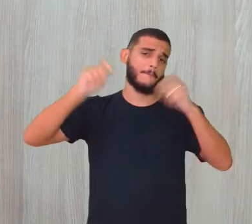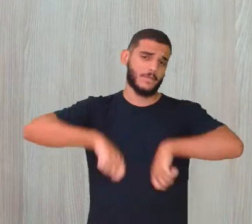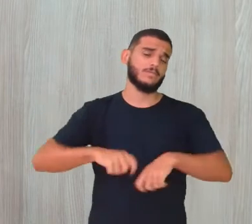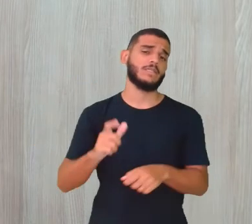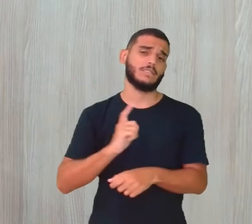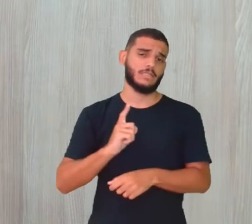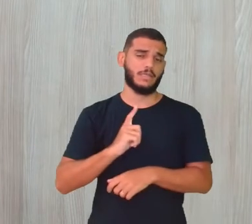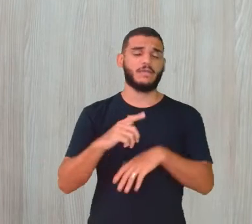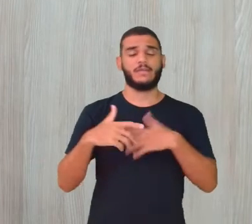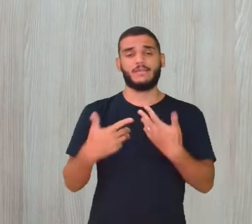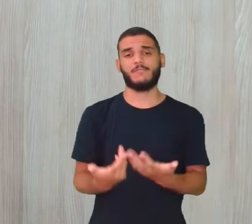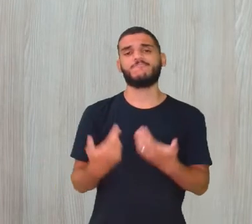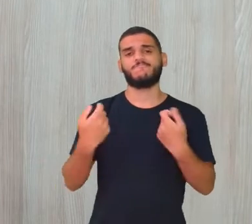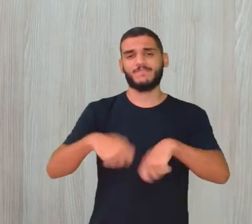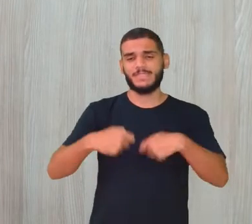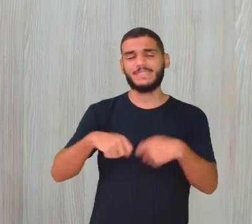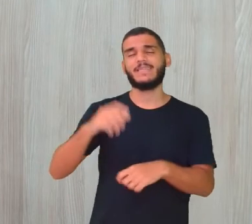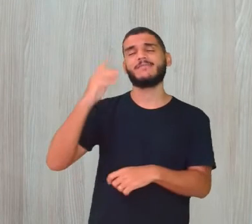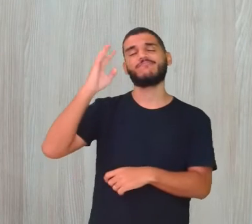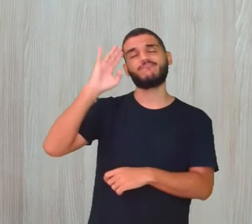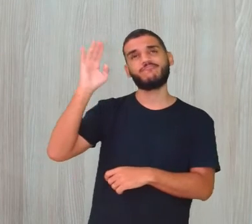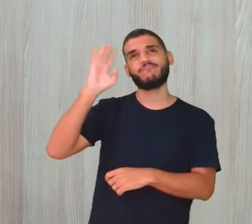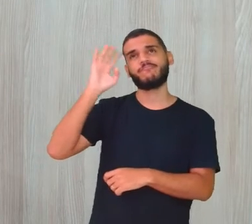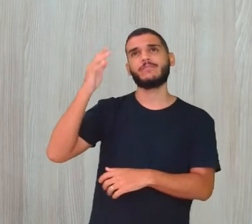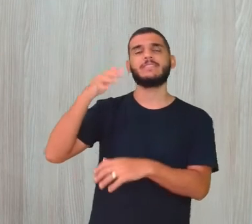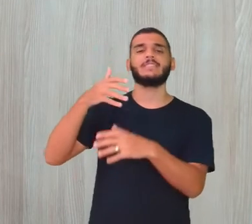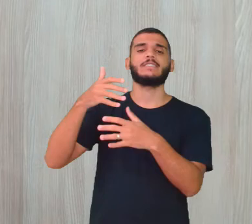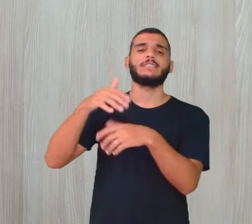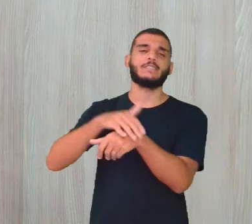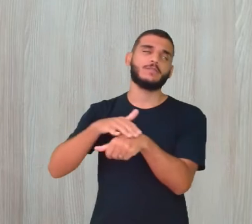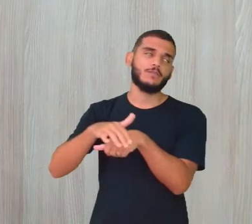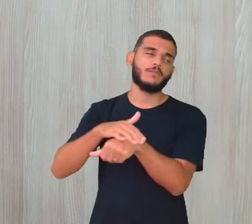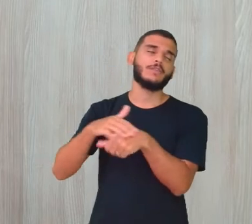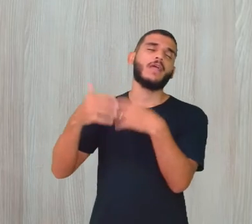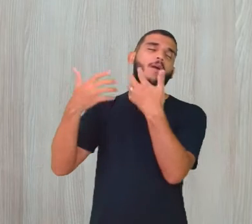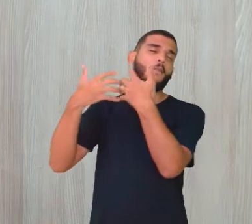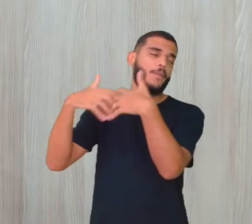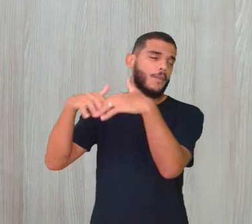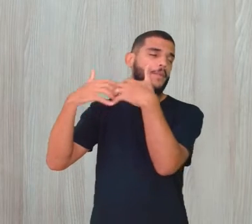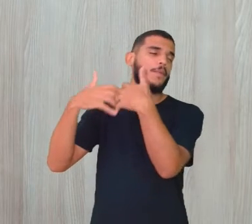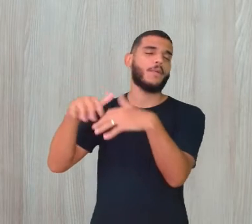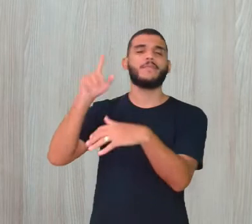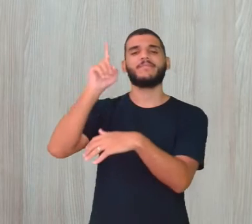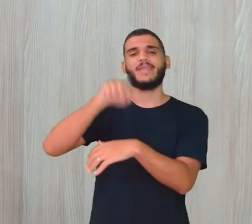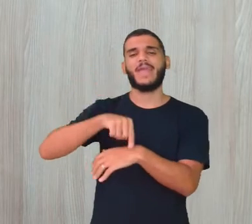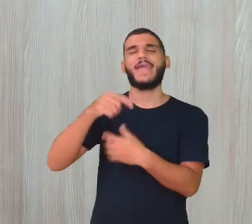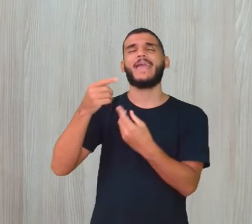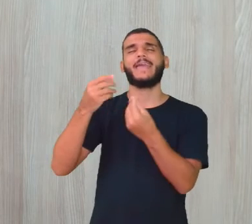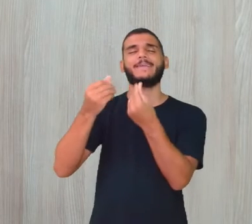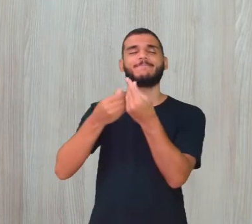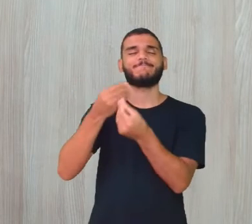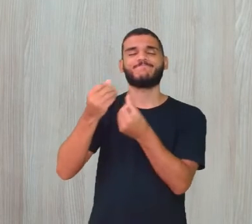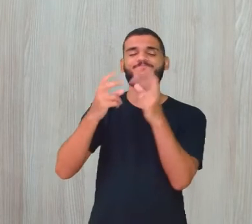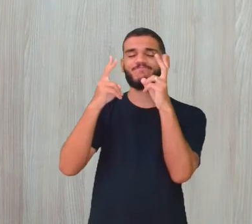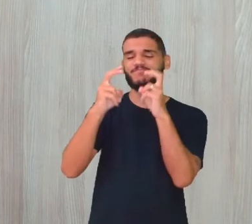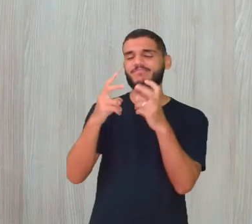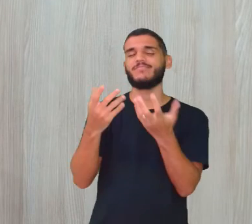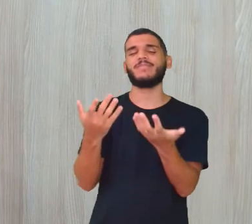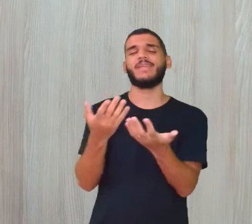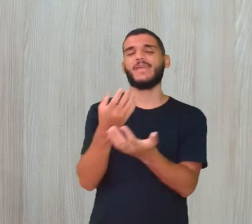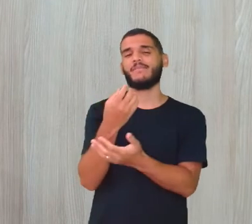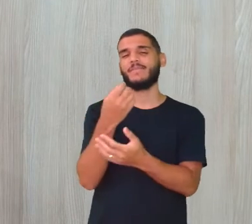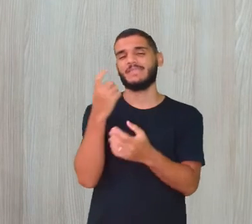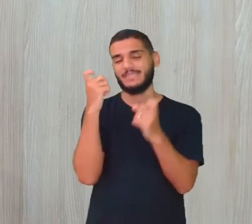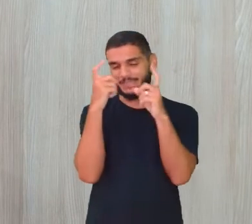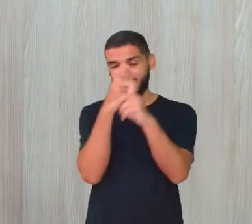precisa, né, refletir, conversar sobre isso, que é um tema super sensível, e também, né, alertar essa